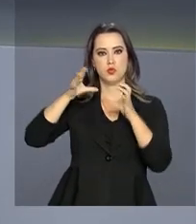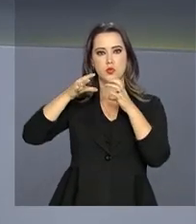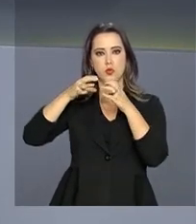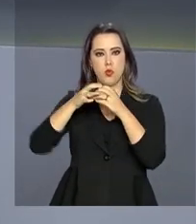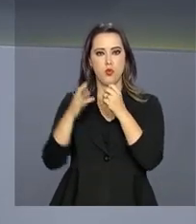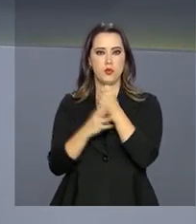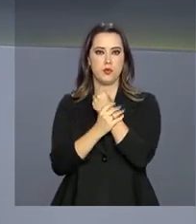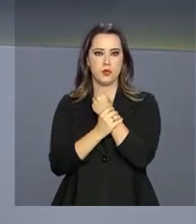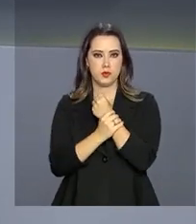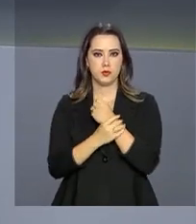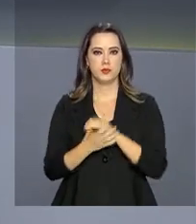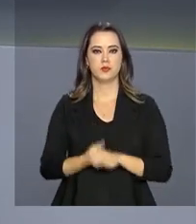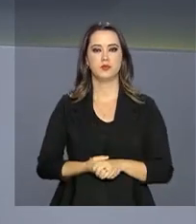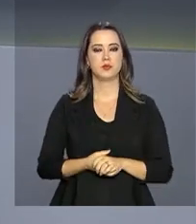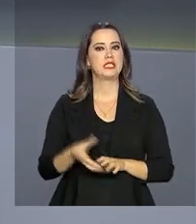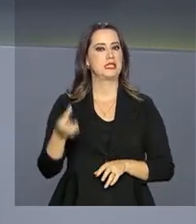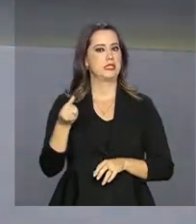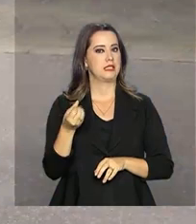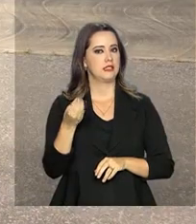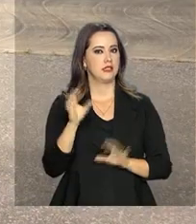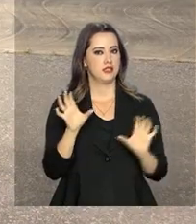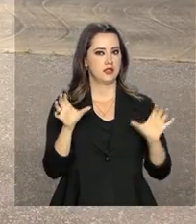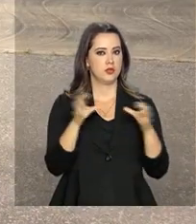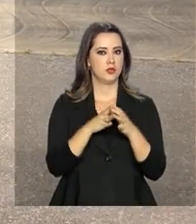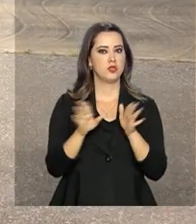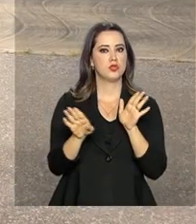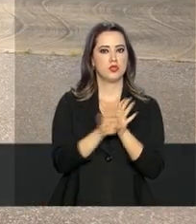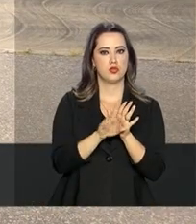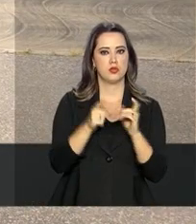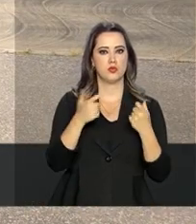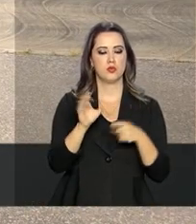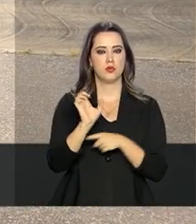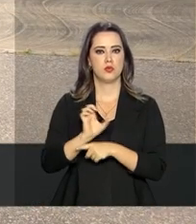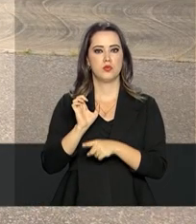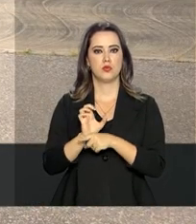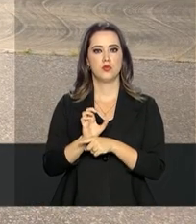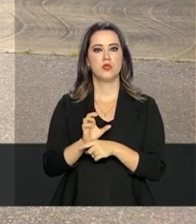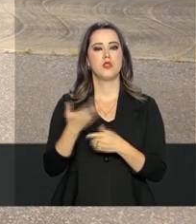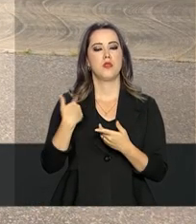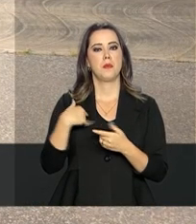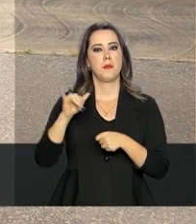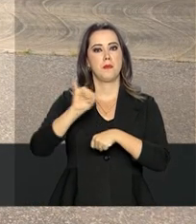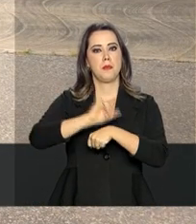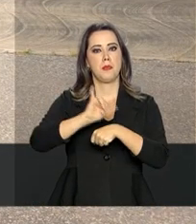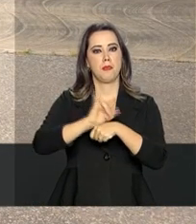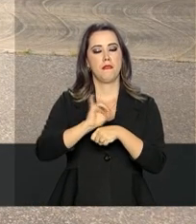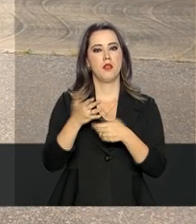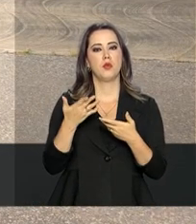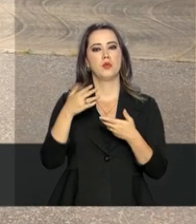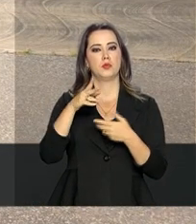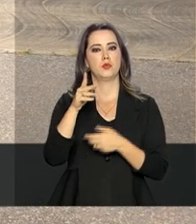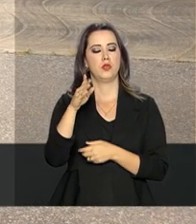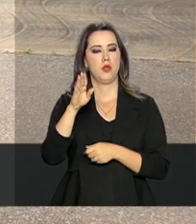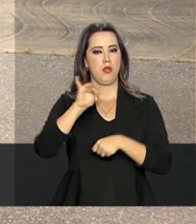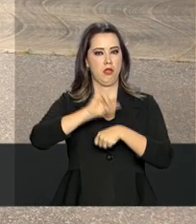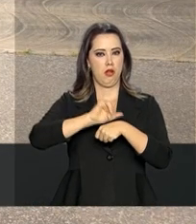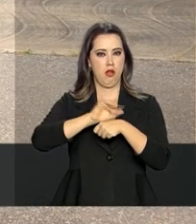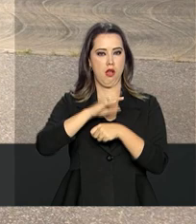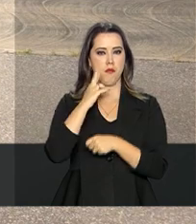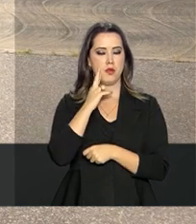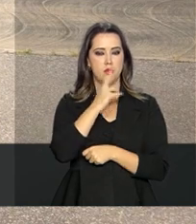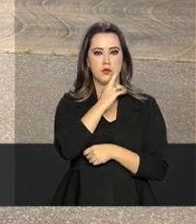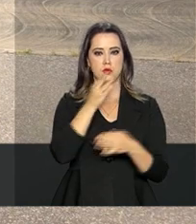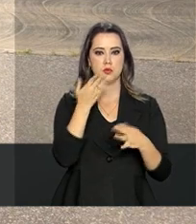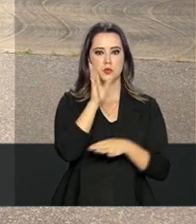nacional de segurança sessenta deles já chegaram ao estado desembarcar na capital boa vista no início